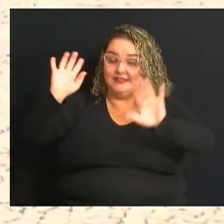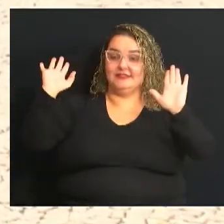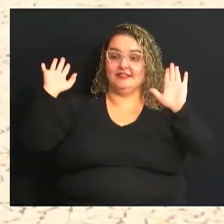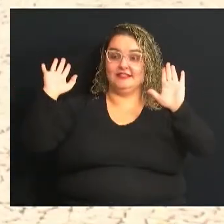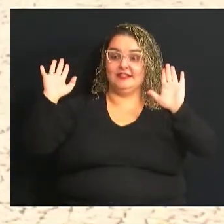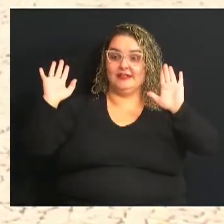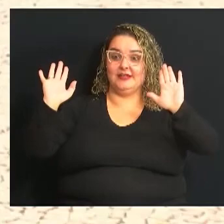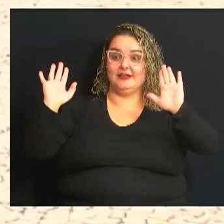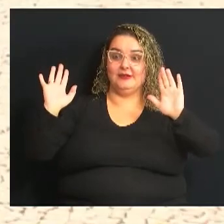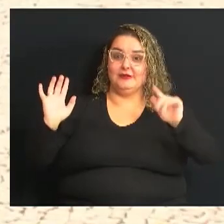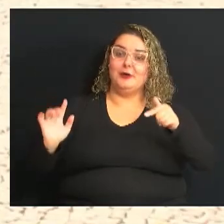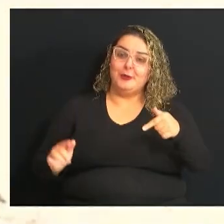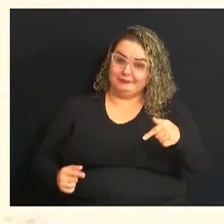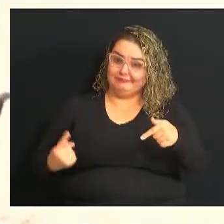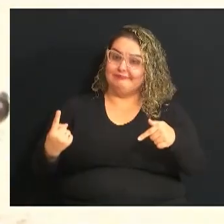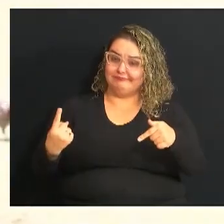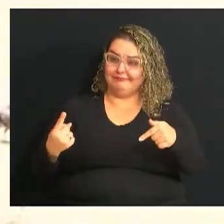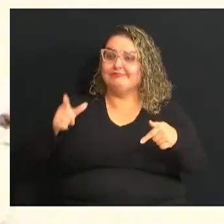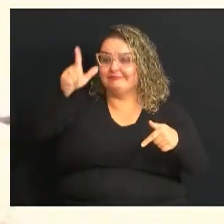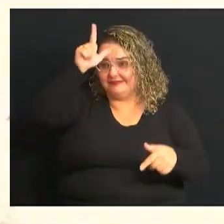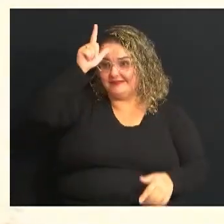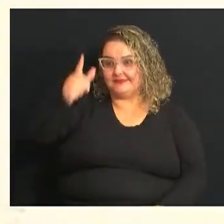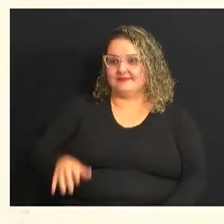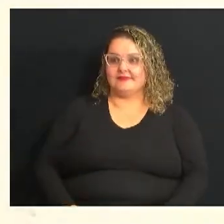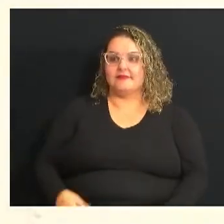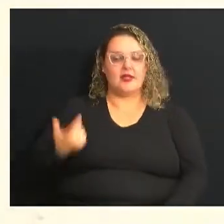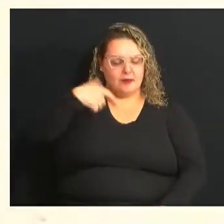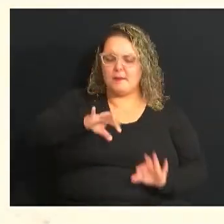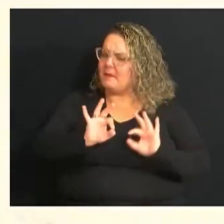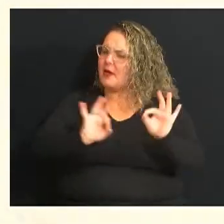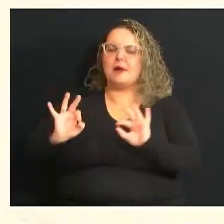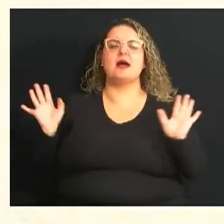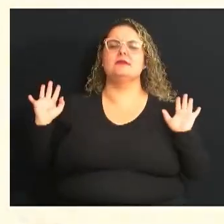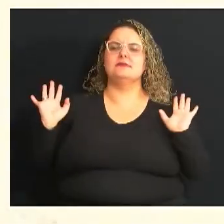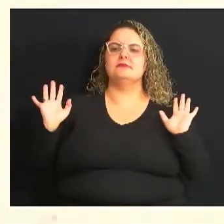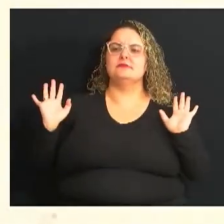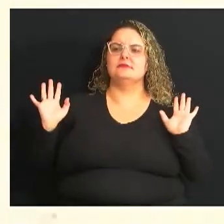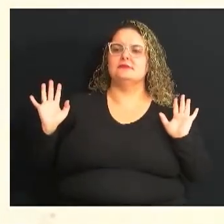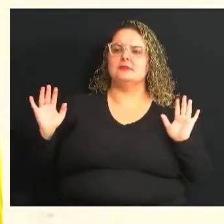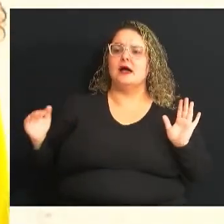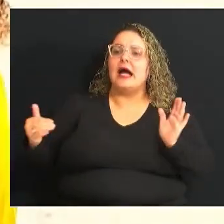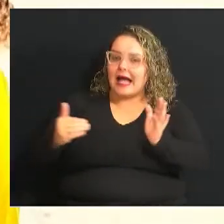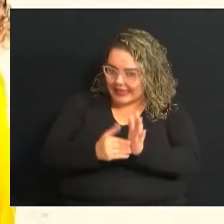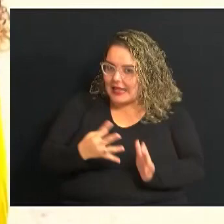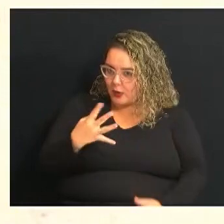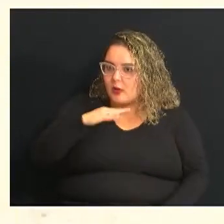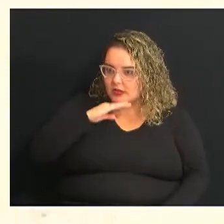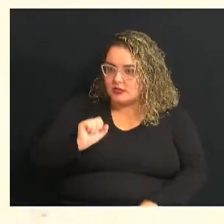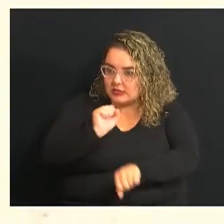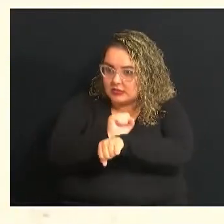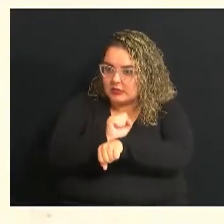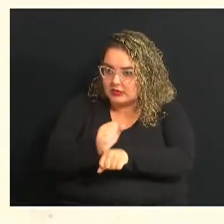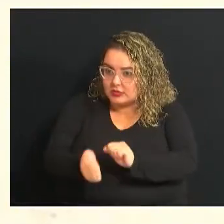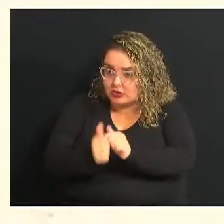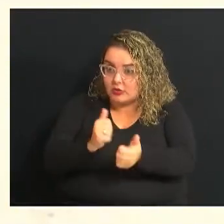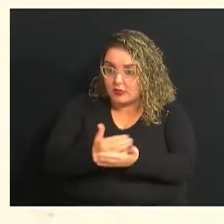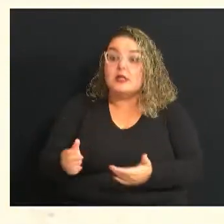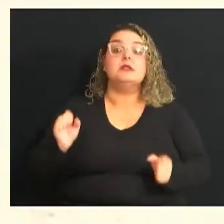que o Brasil faça mais uma vez bonito, né? Com certeza, eu tenho minha camiseta aqui, já